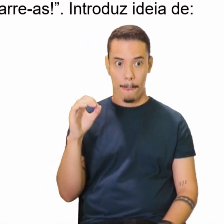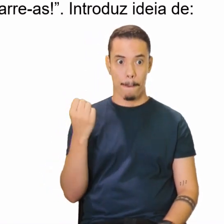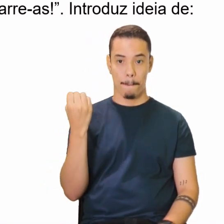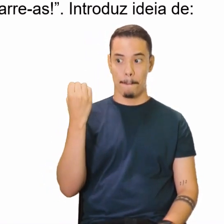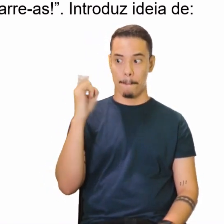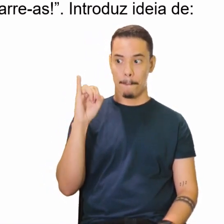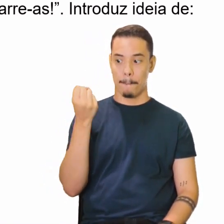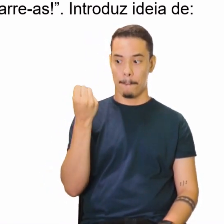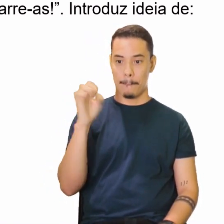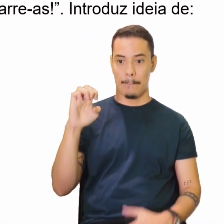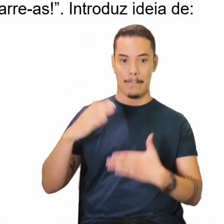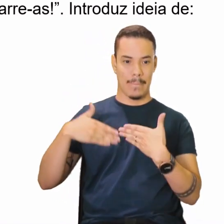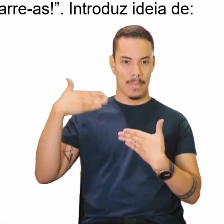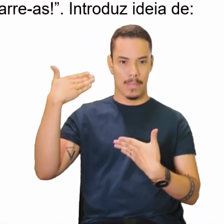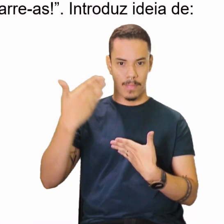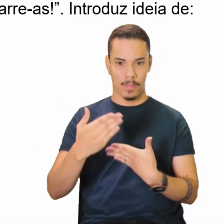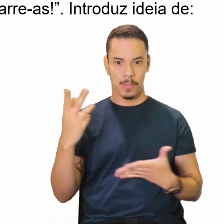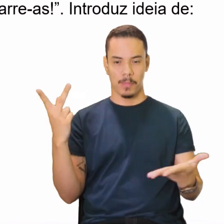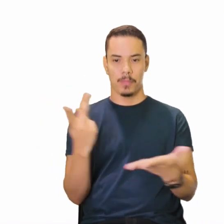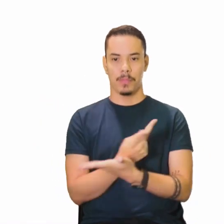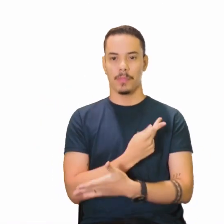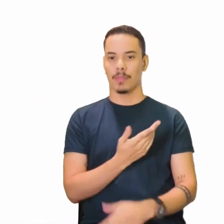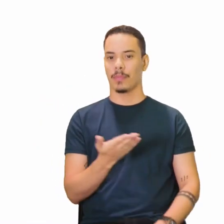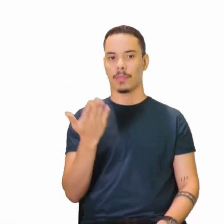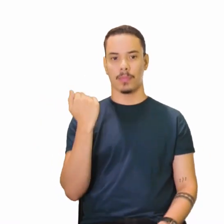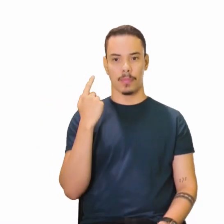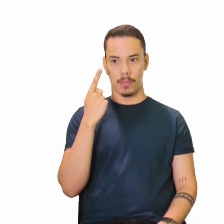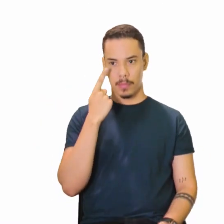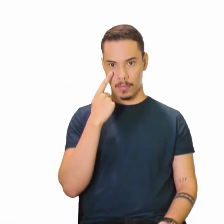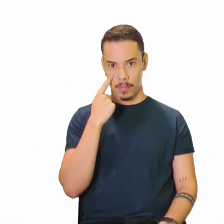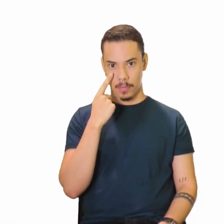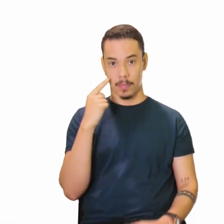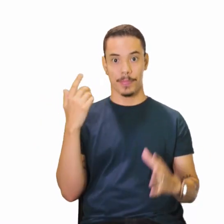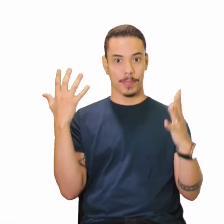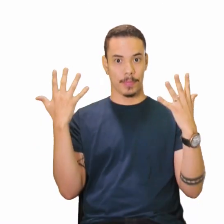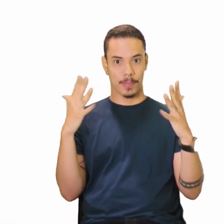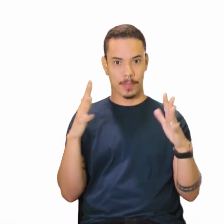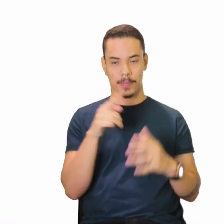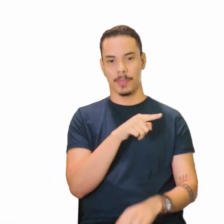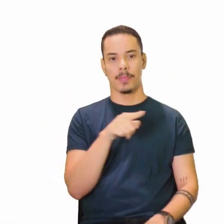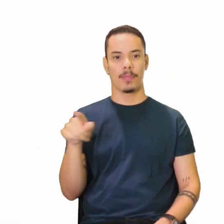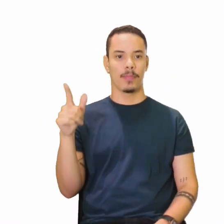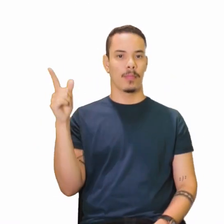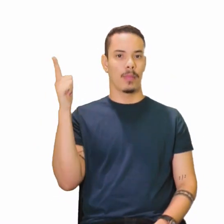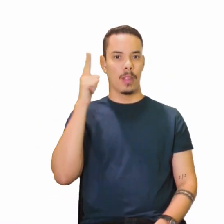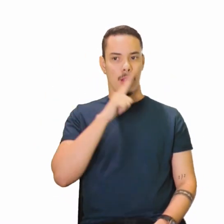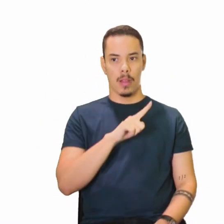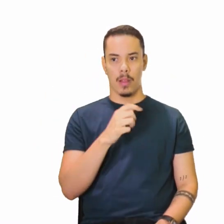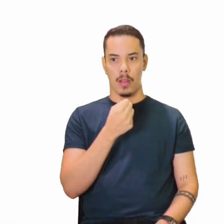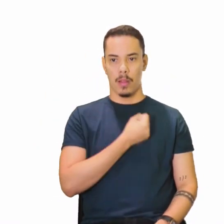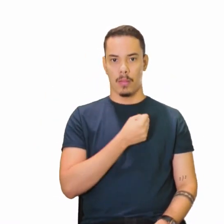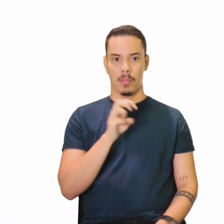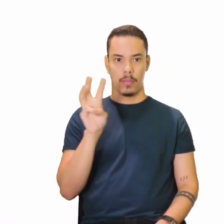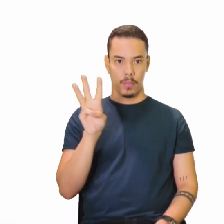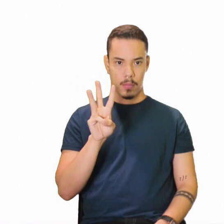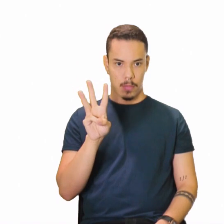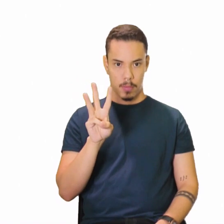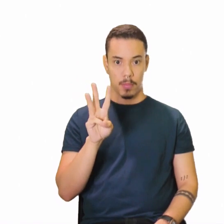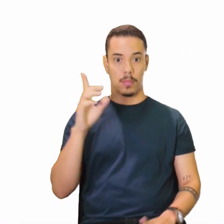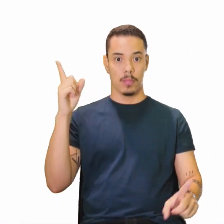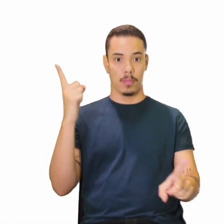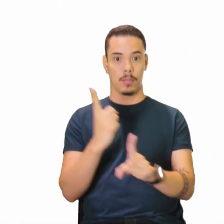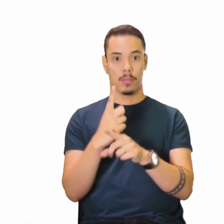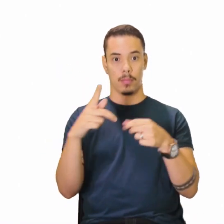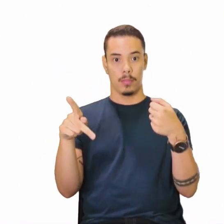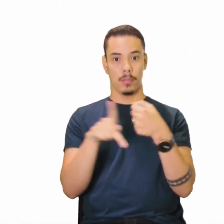condição. Ok, né? Então, vamos lá. Beleza, parabéns para quem gabaritou. Questão número 3.